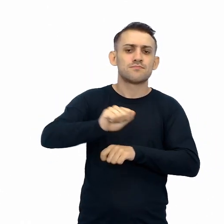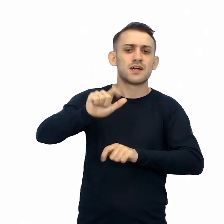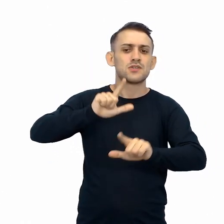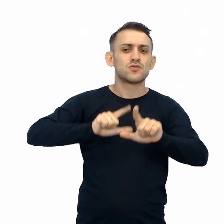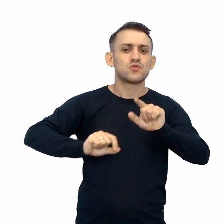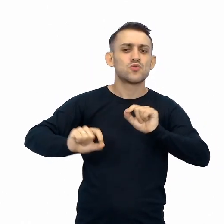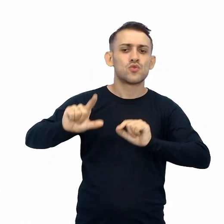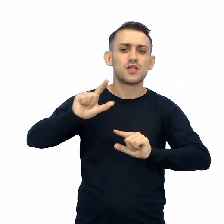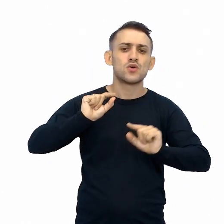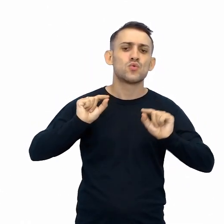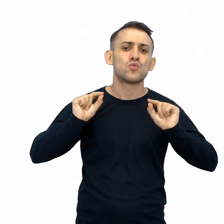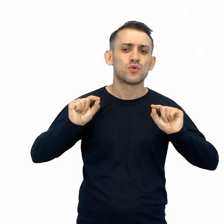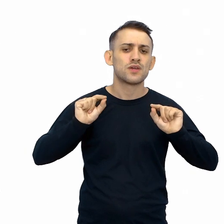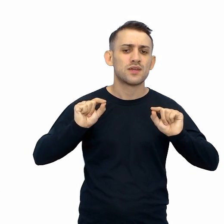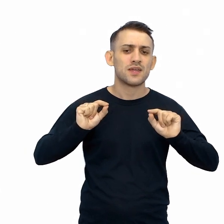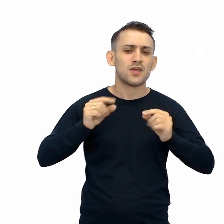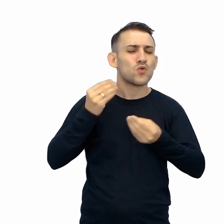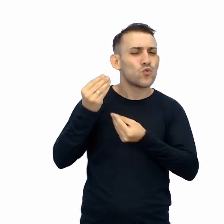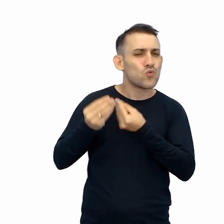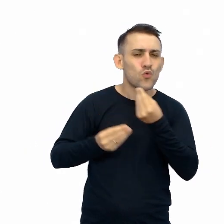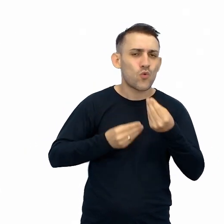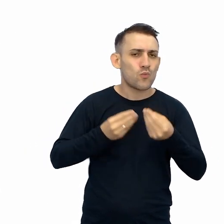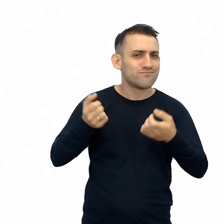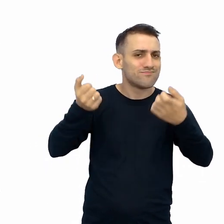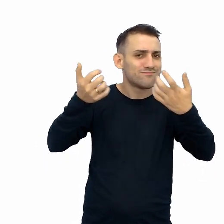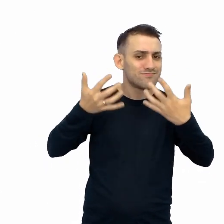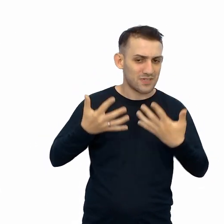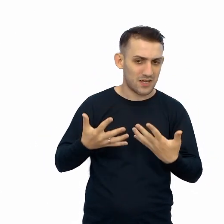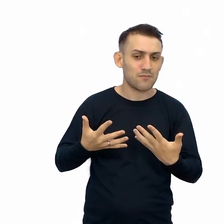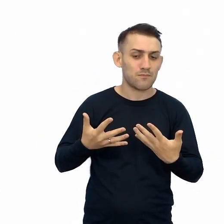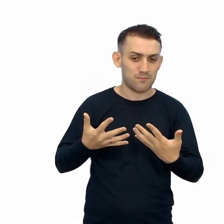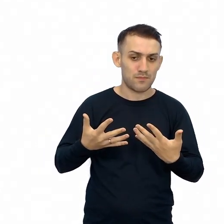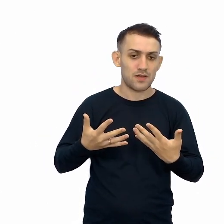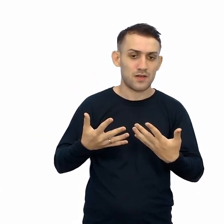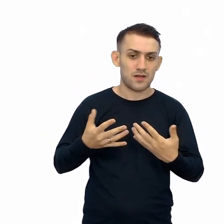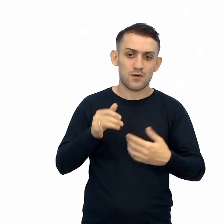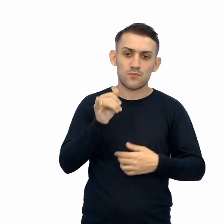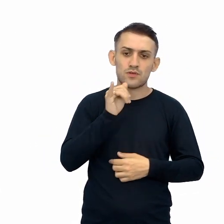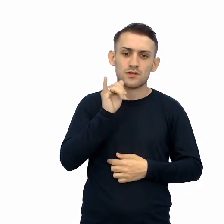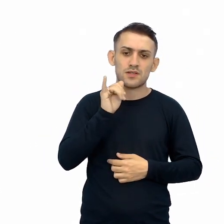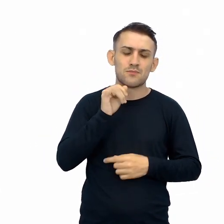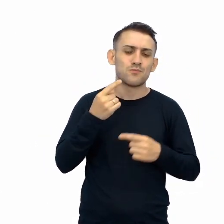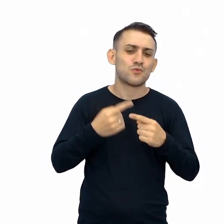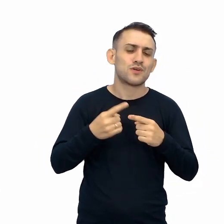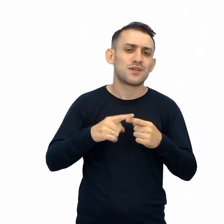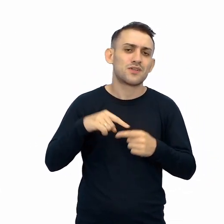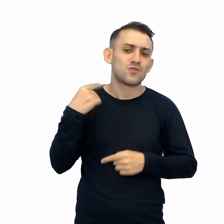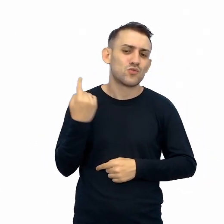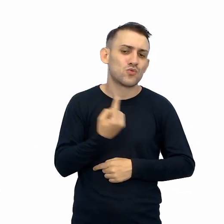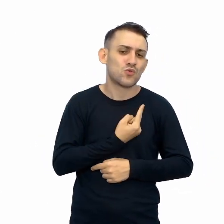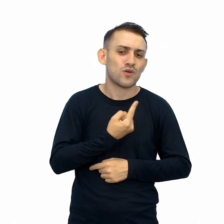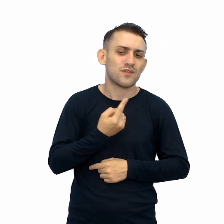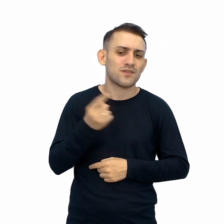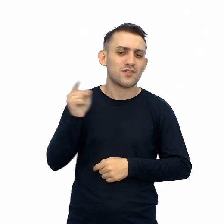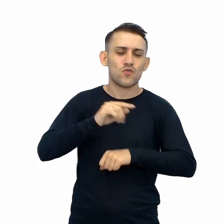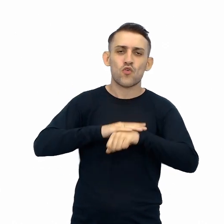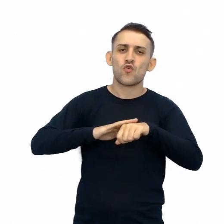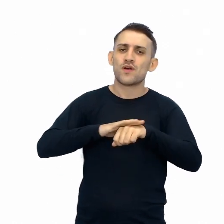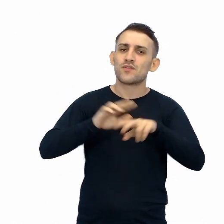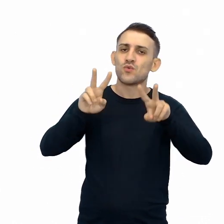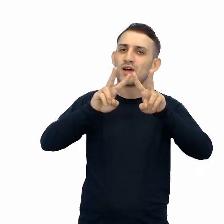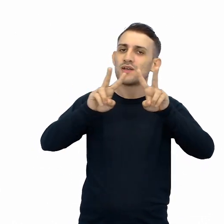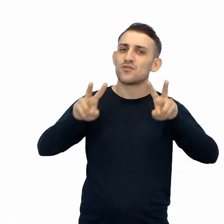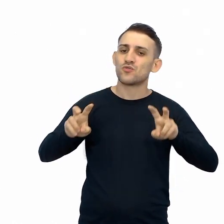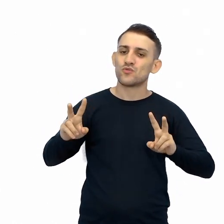o que e o como dizer. Porque nós não tratamos dos mesmos